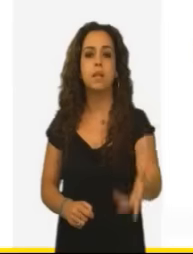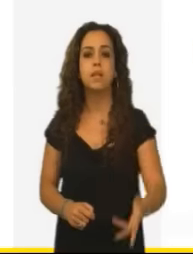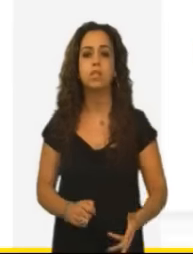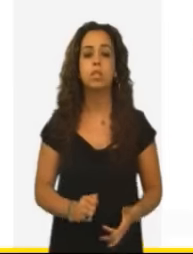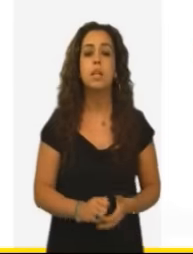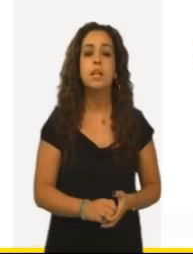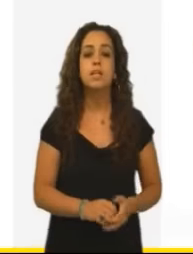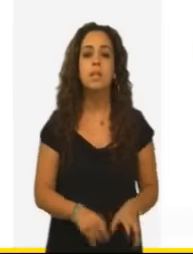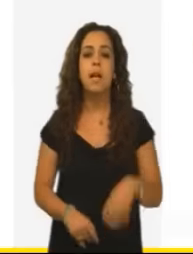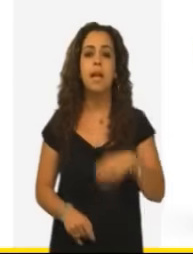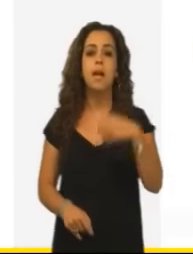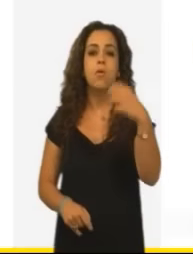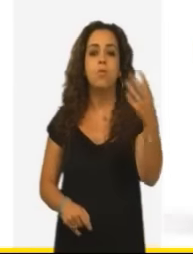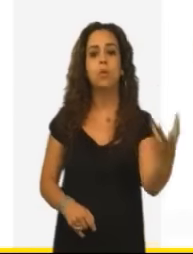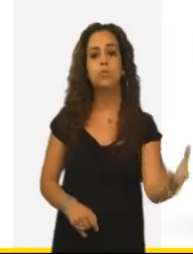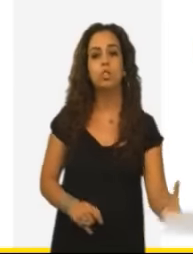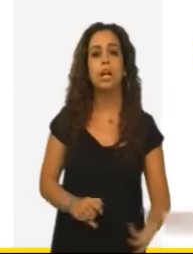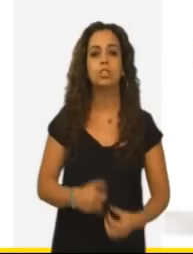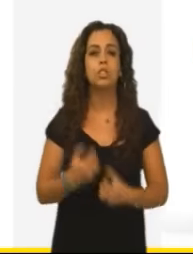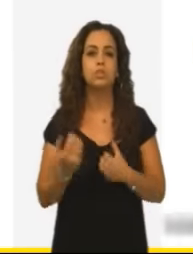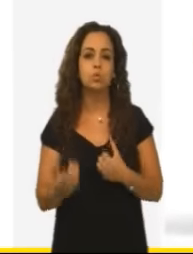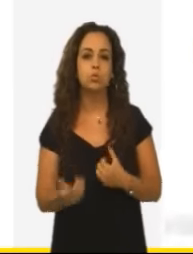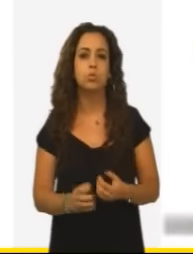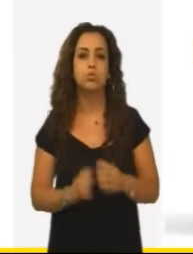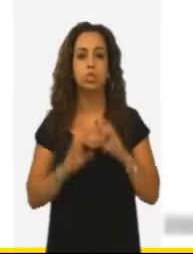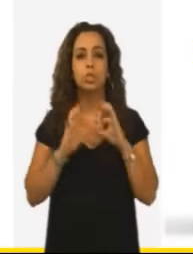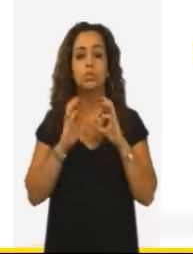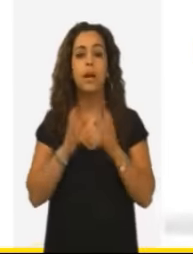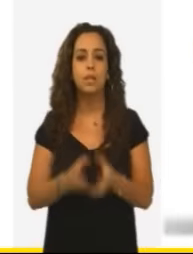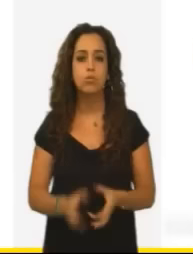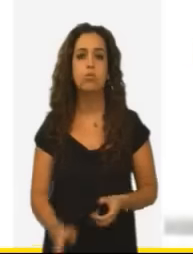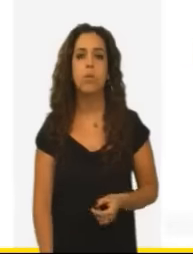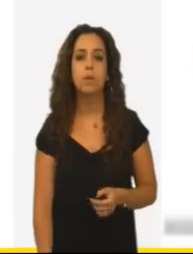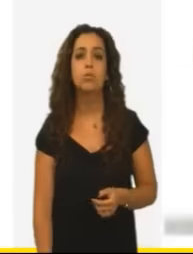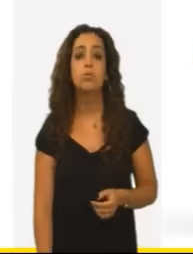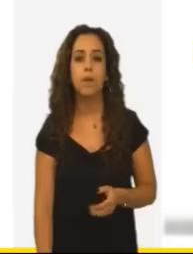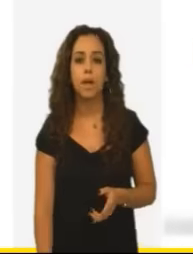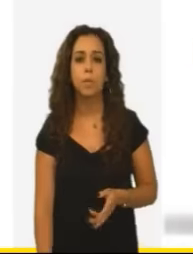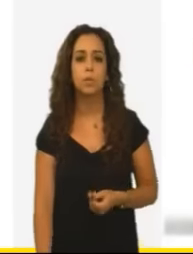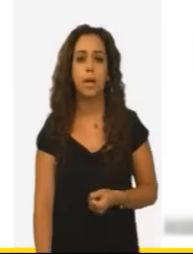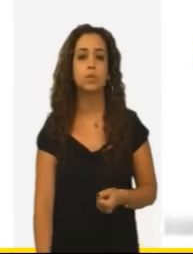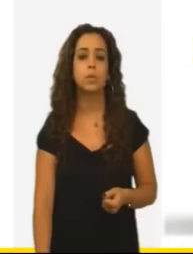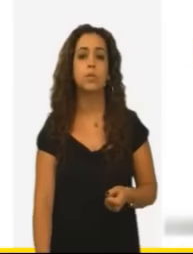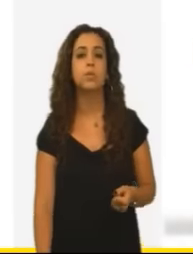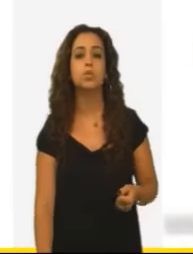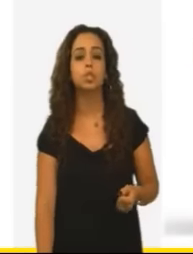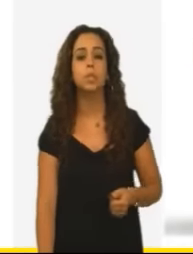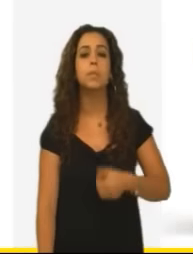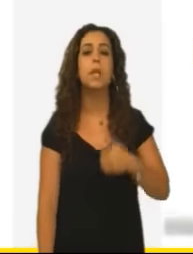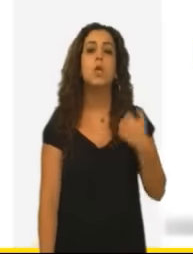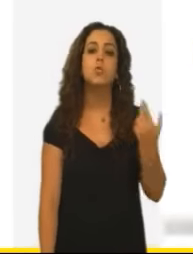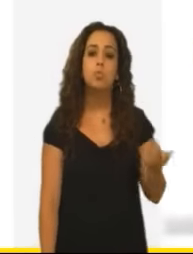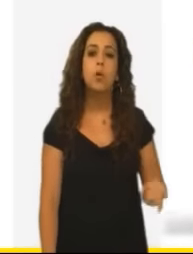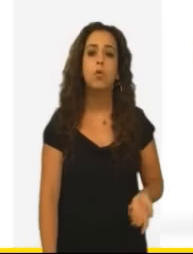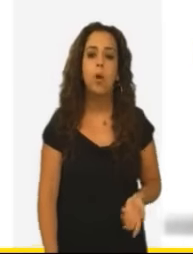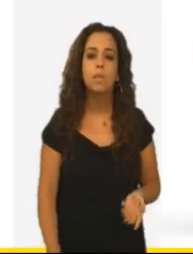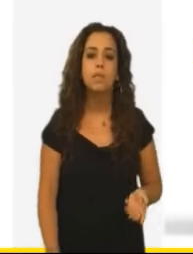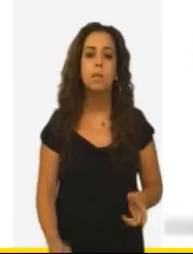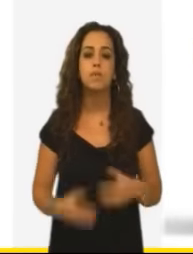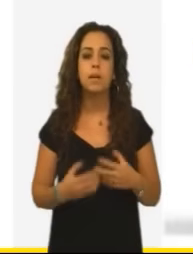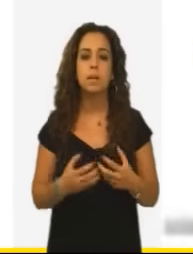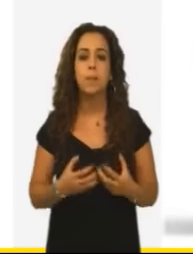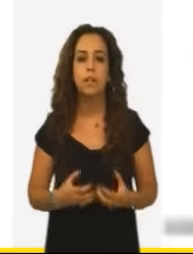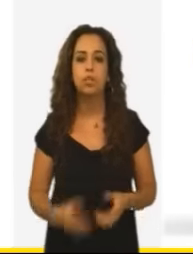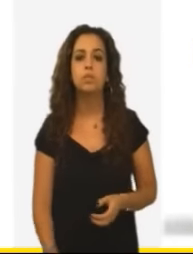do presente. Se é um modo indicativo, um subjuntivo. É isso que eu olho no verbo, no caso da morfologia. Os